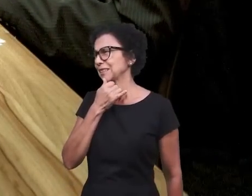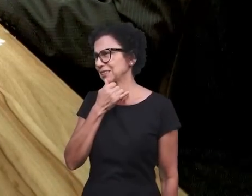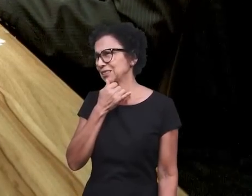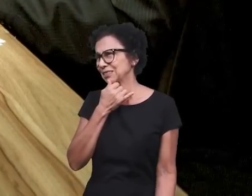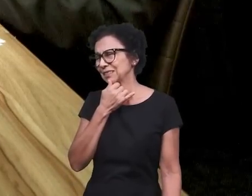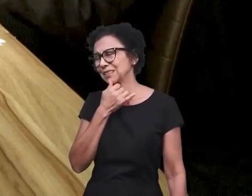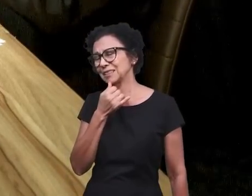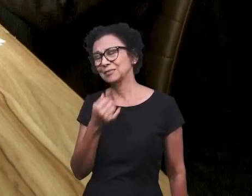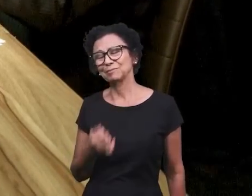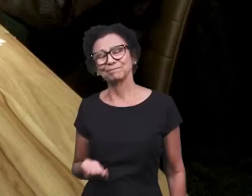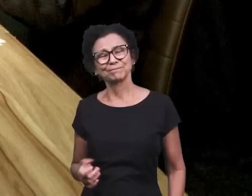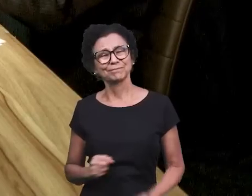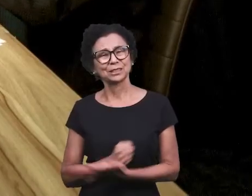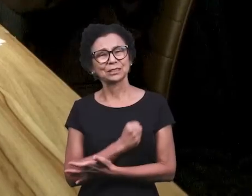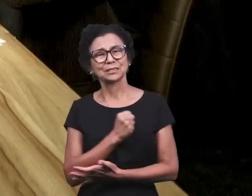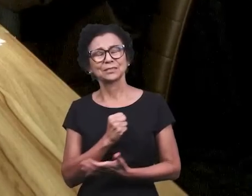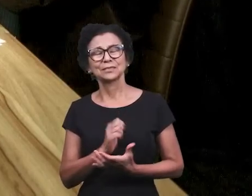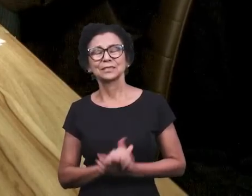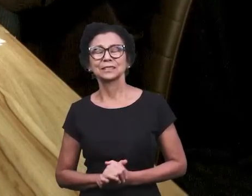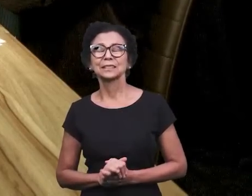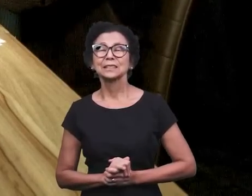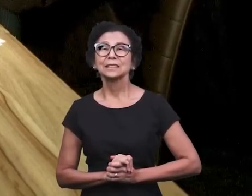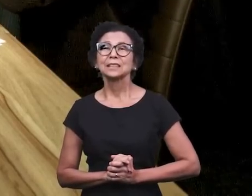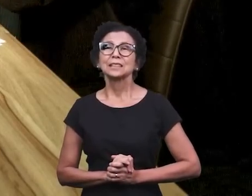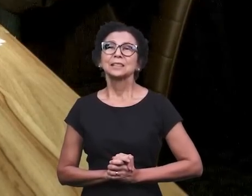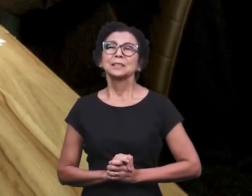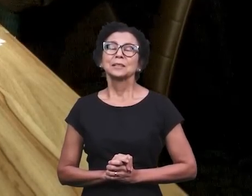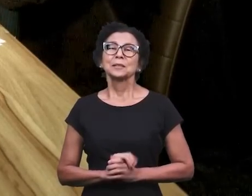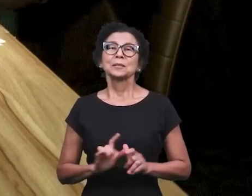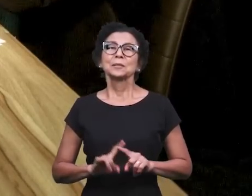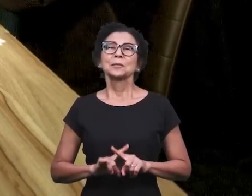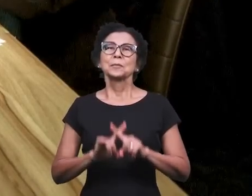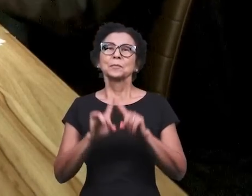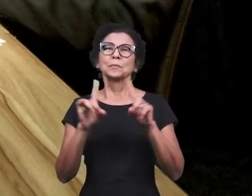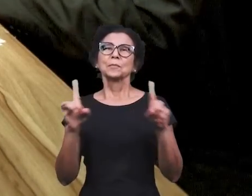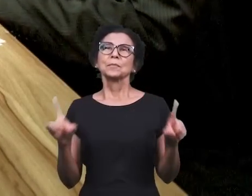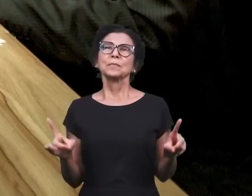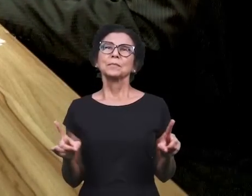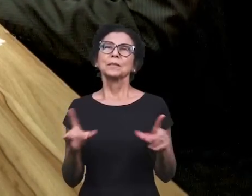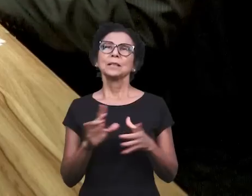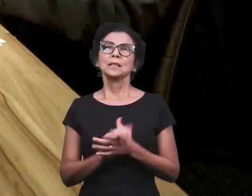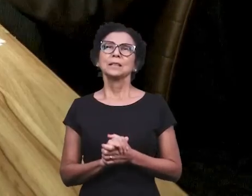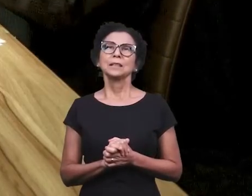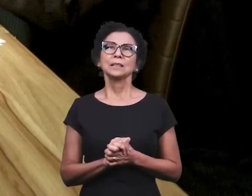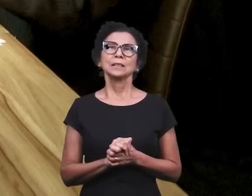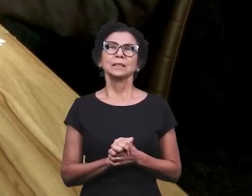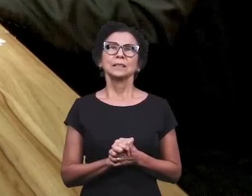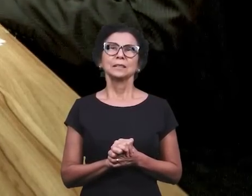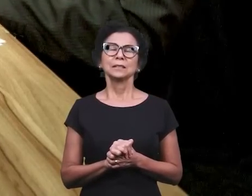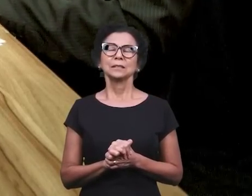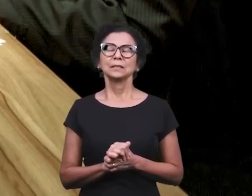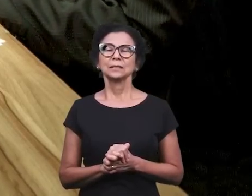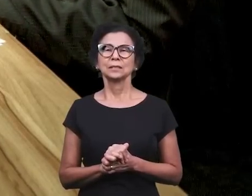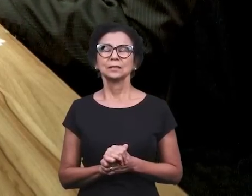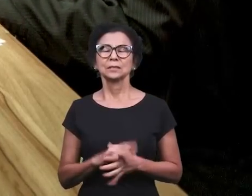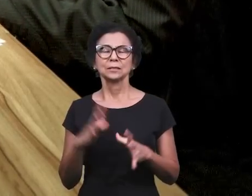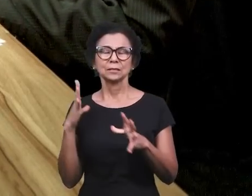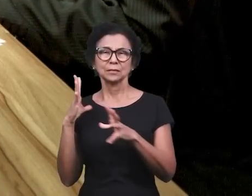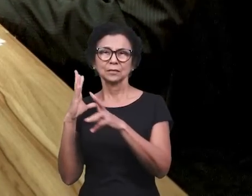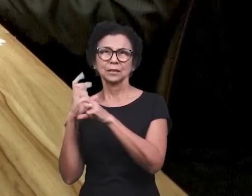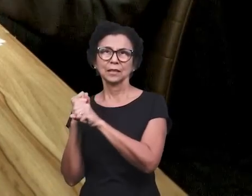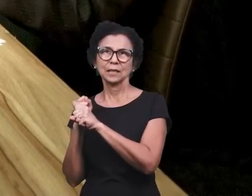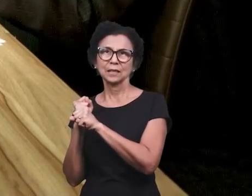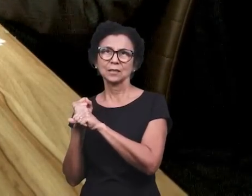casa. vida. Mas, ao final no início da outra semana, eu recebi a notícia de um colega